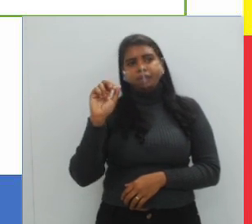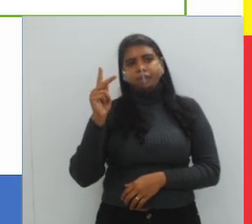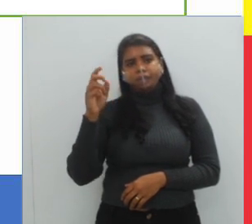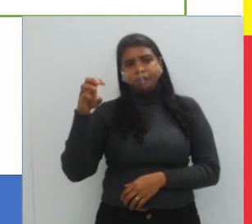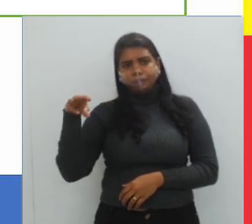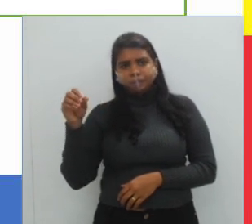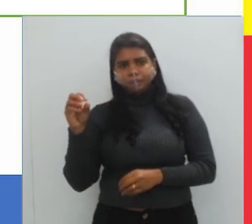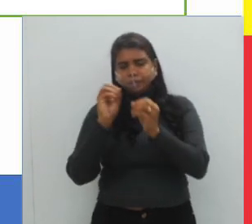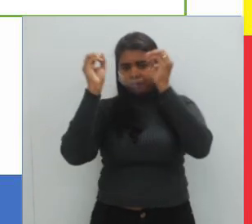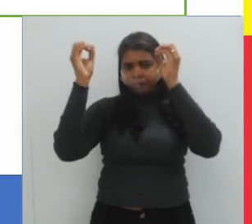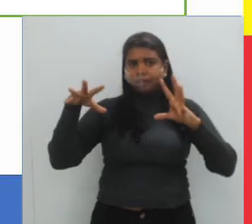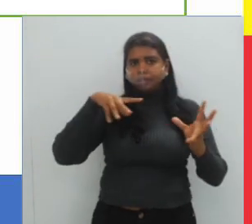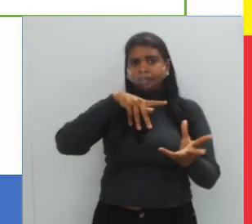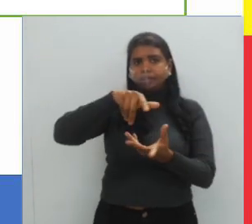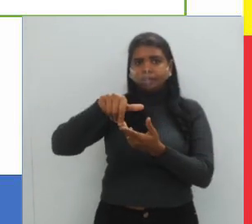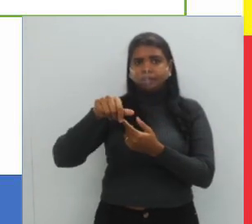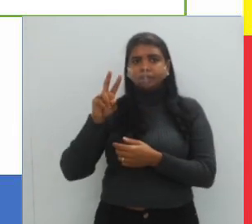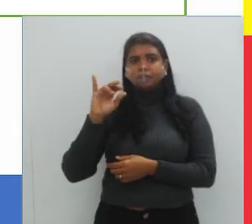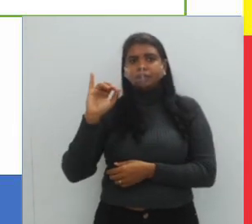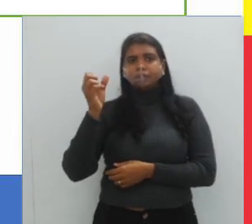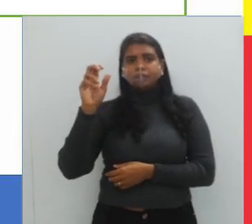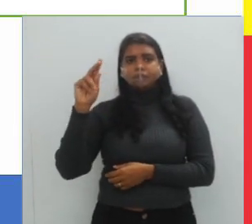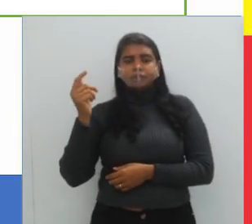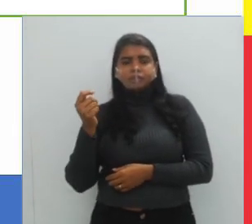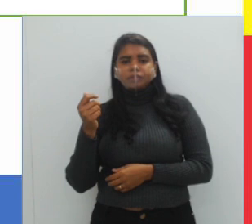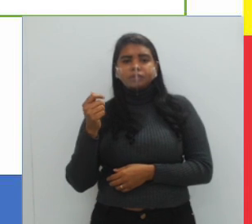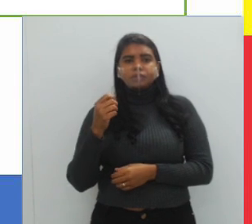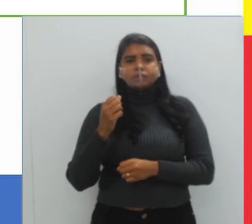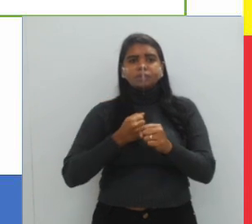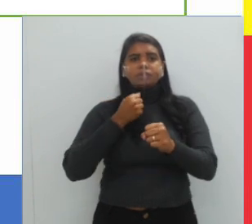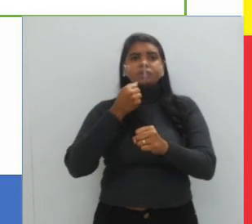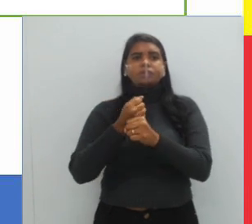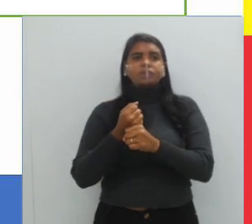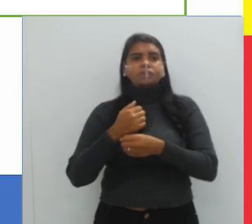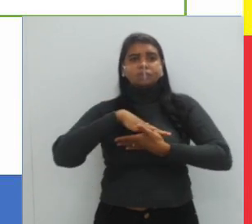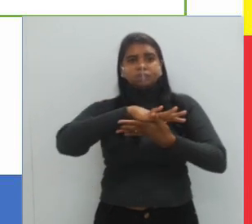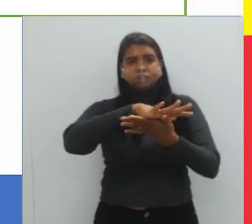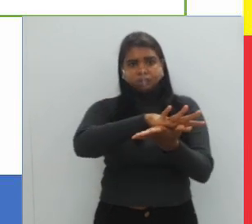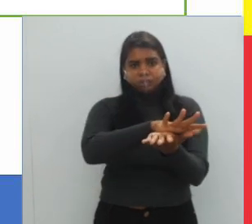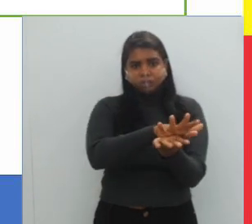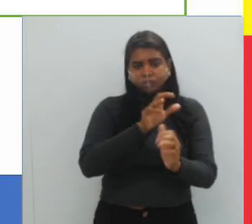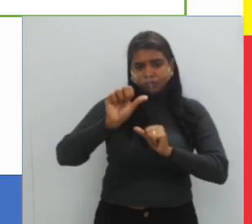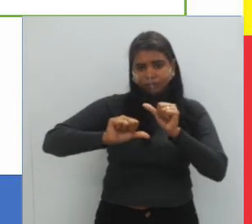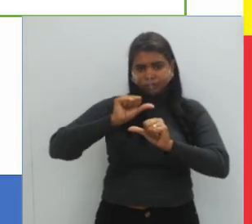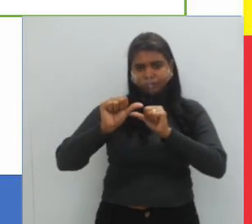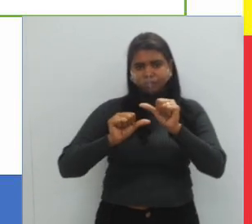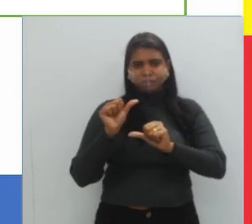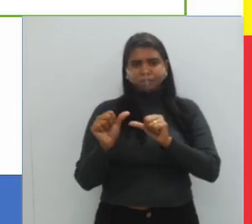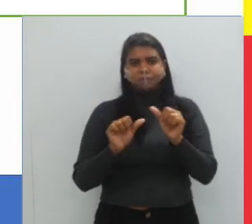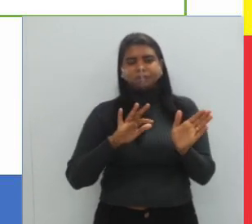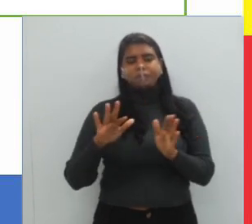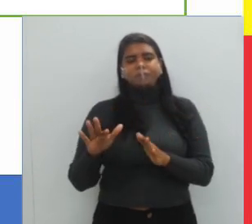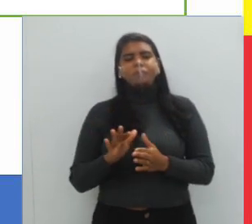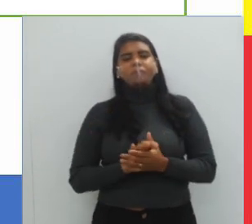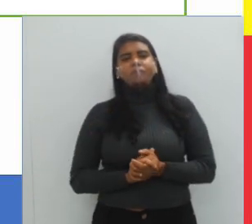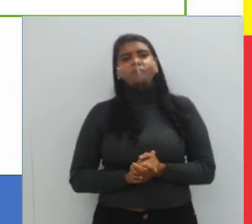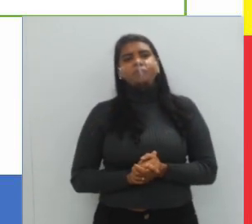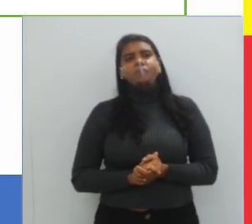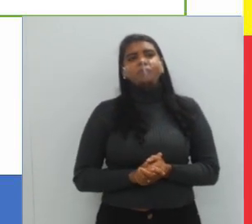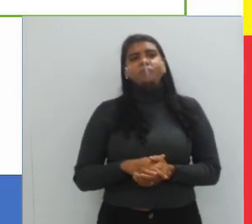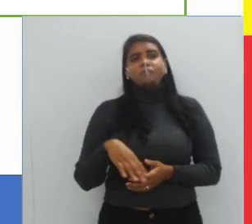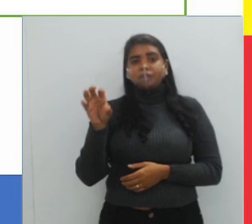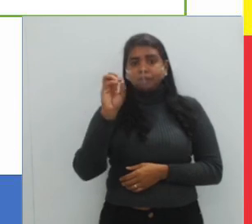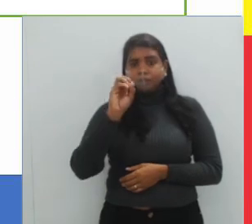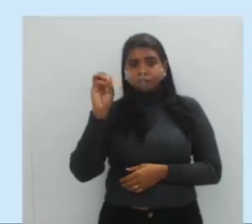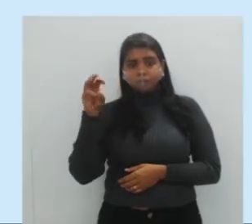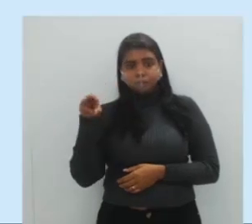o criador do universo; Vishnu, o reformador; e Shiva, o destruidor, transformador. Então veja o